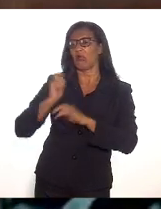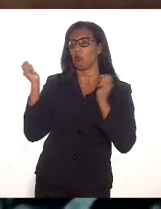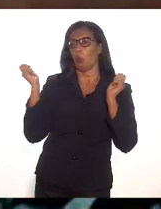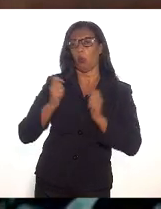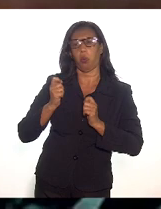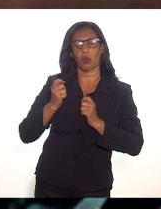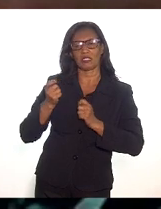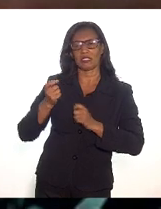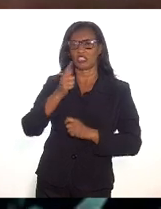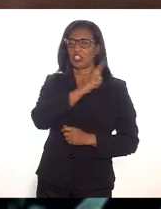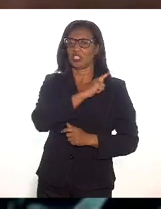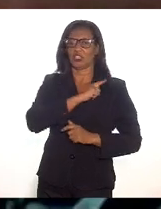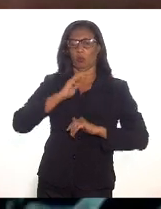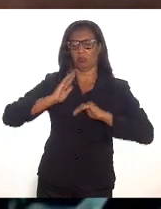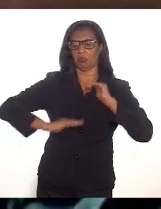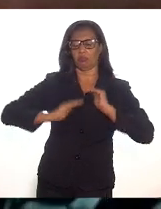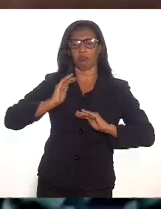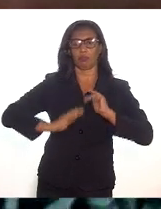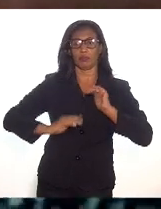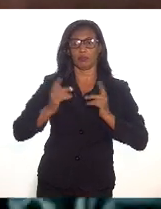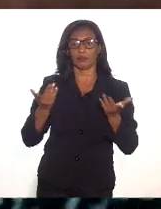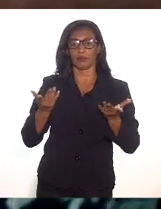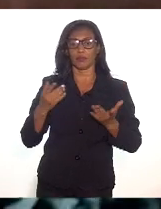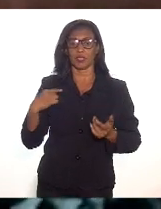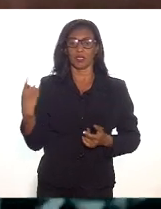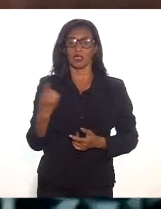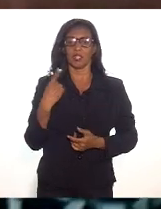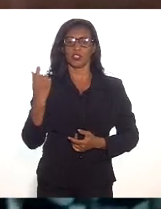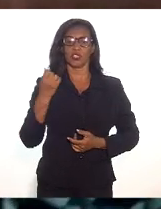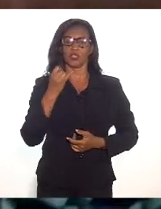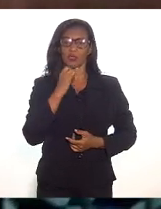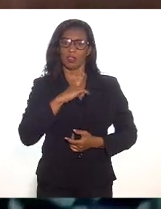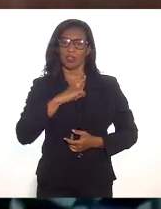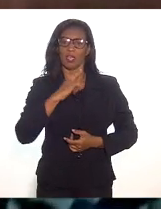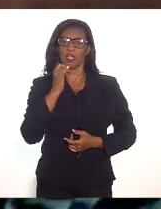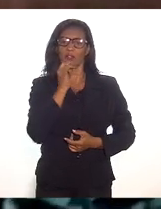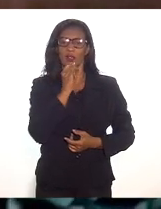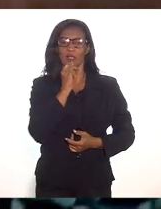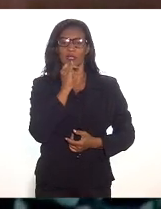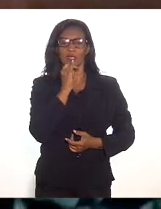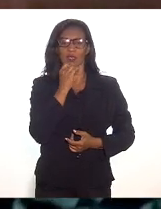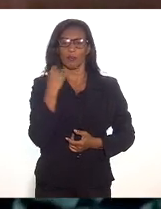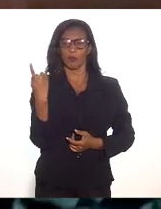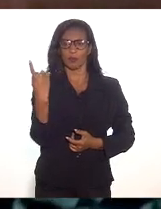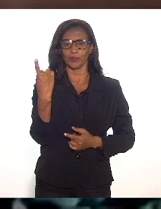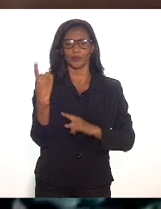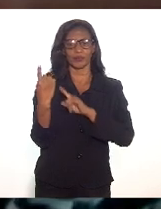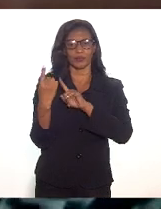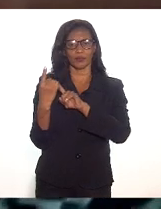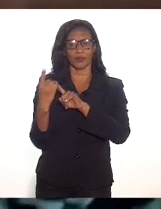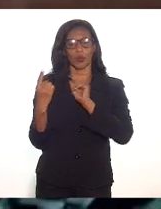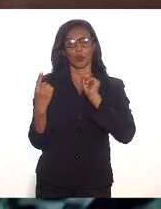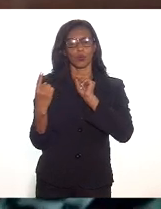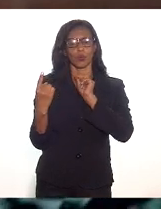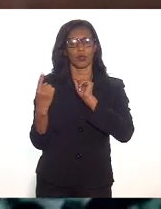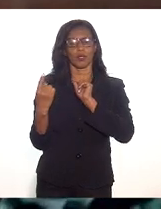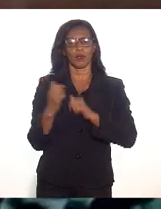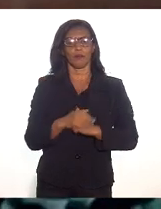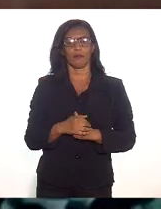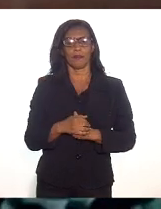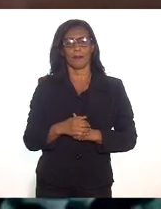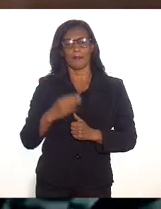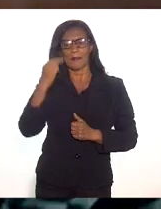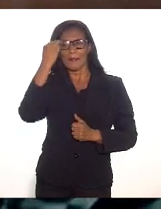capacidade de gestão. E a gente tem um exemplo muito nítido do que